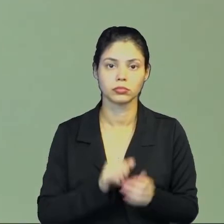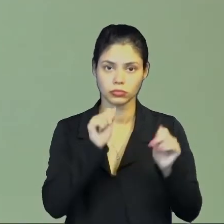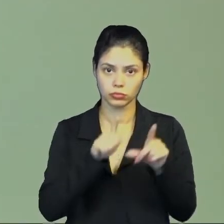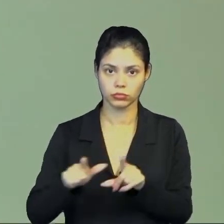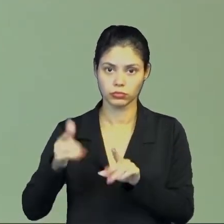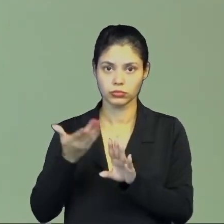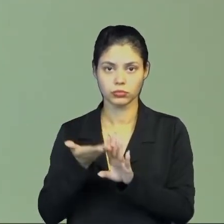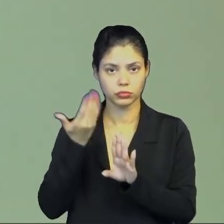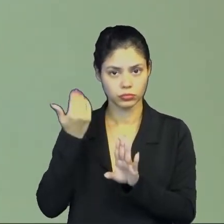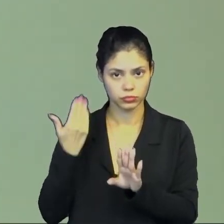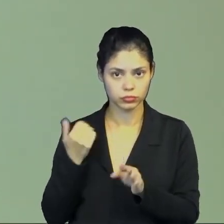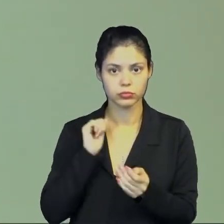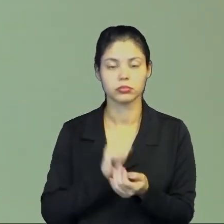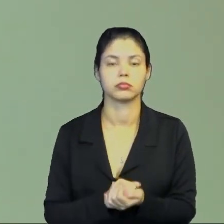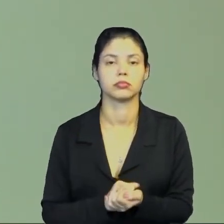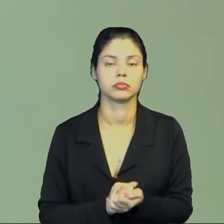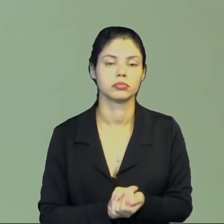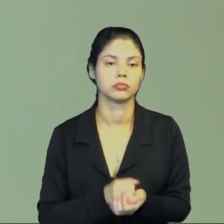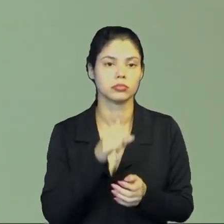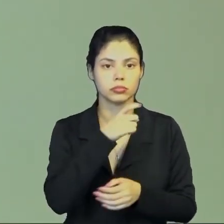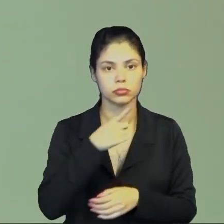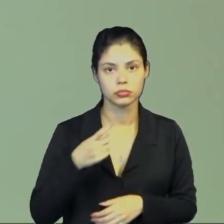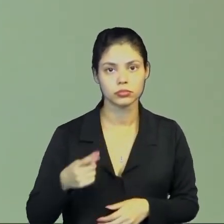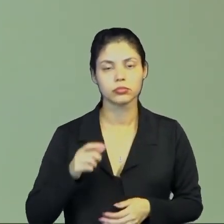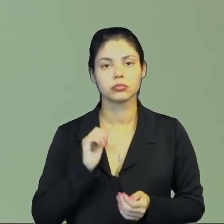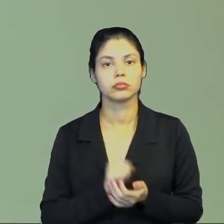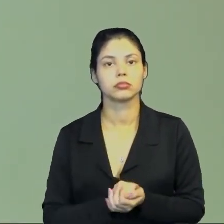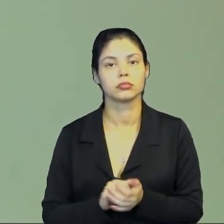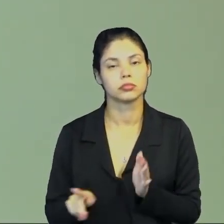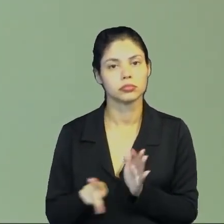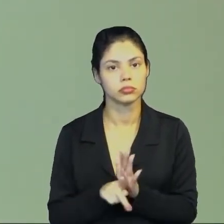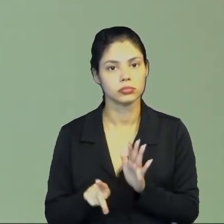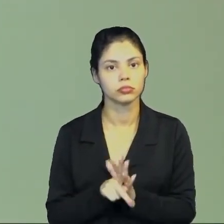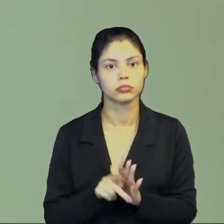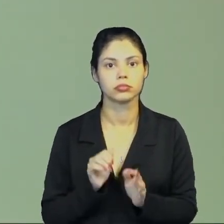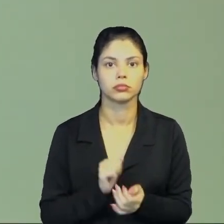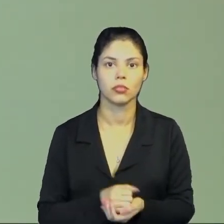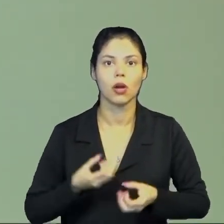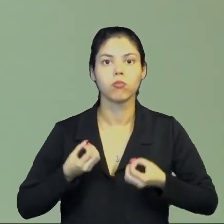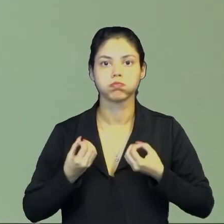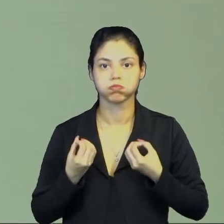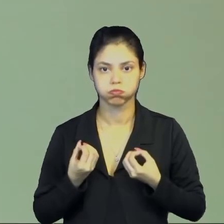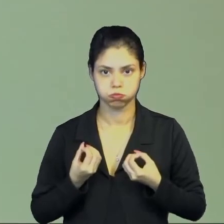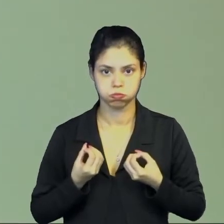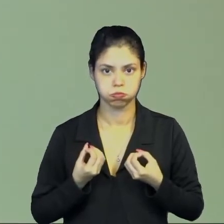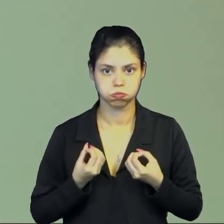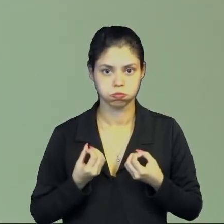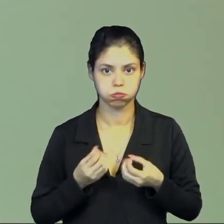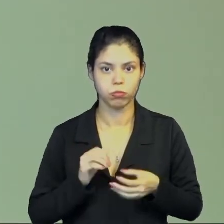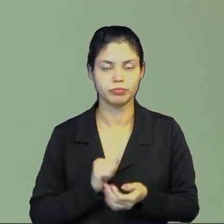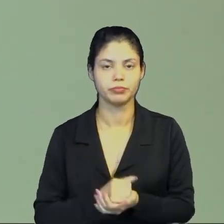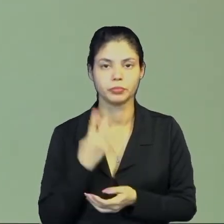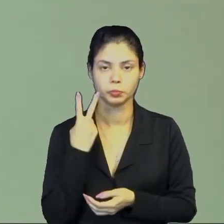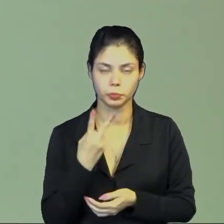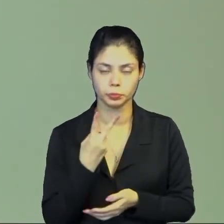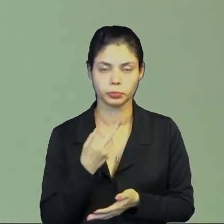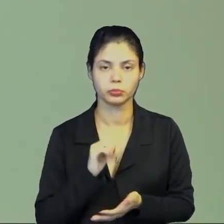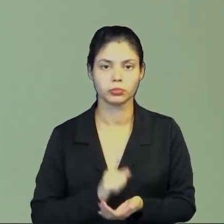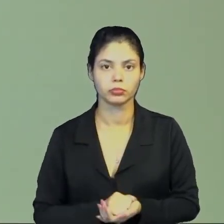slides anteriores, o espermatozoide ele é produzido especificamente lá nos testículos, né? Que são